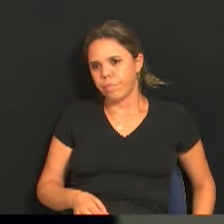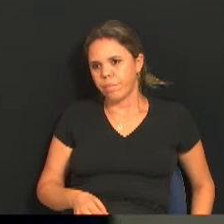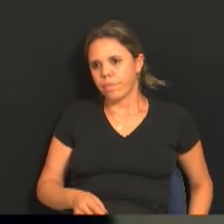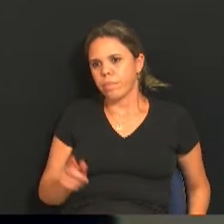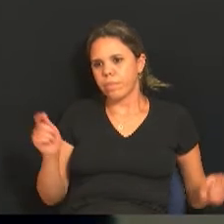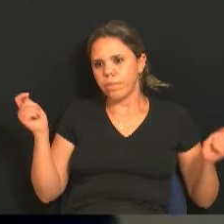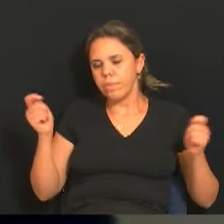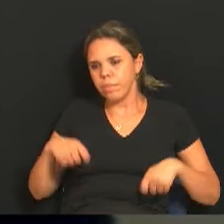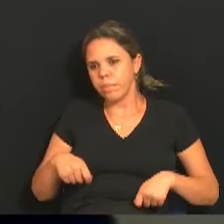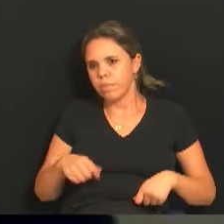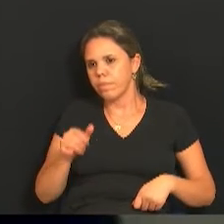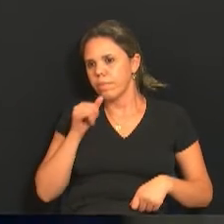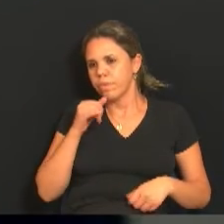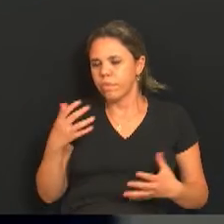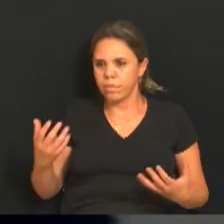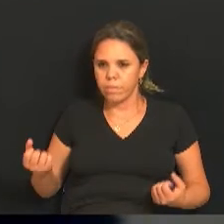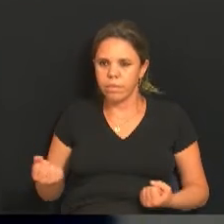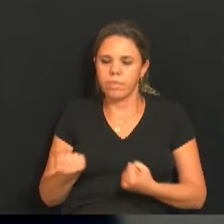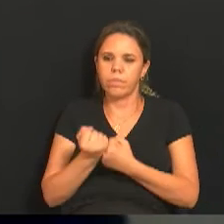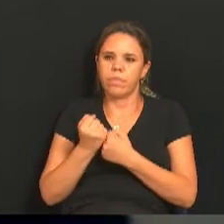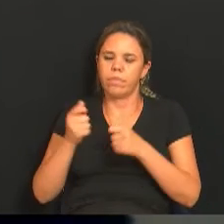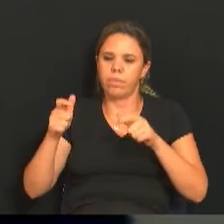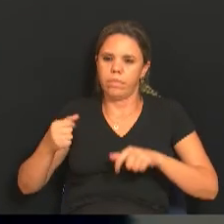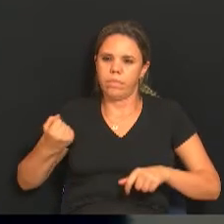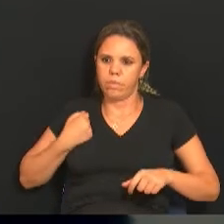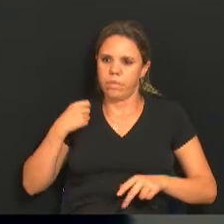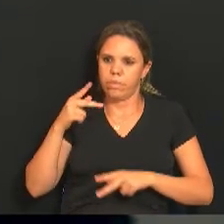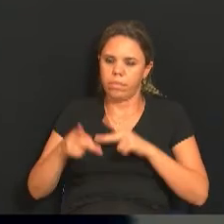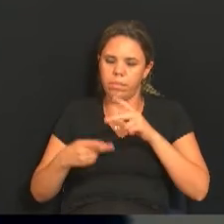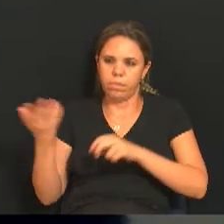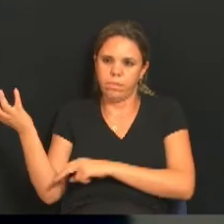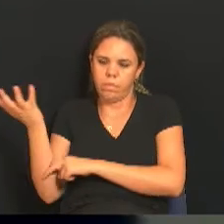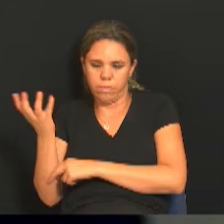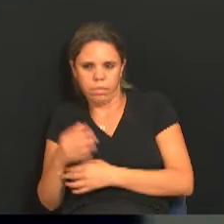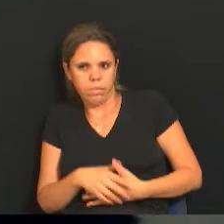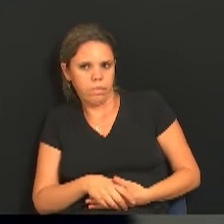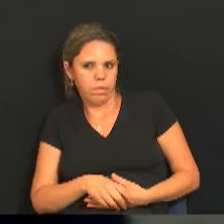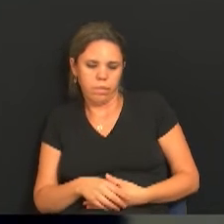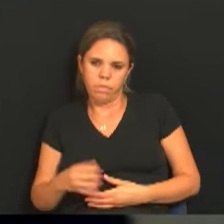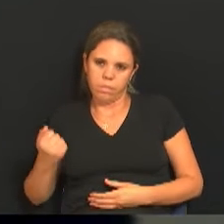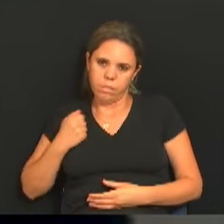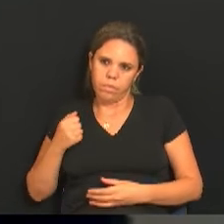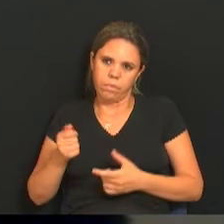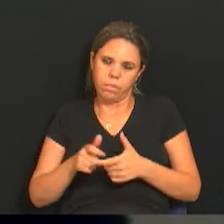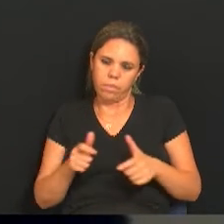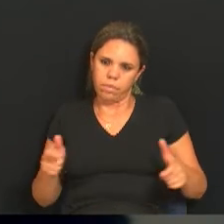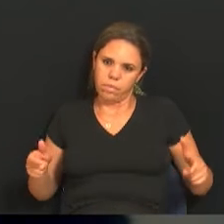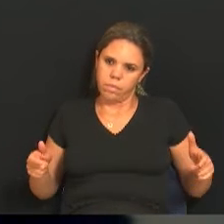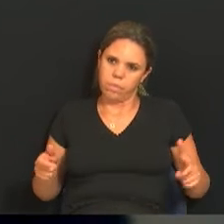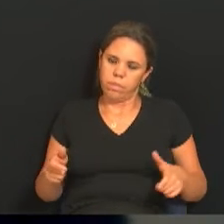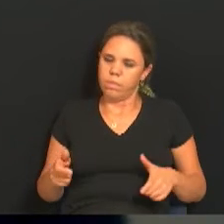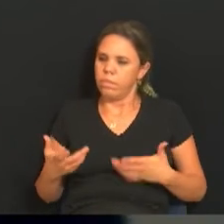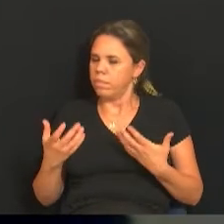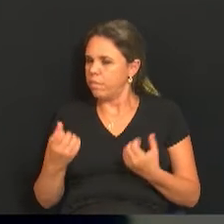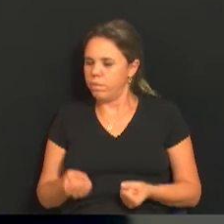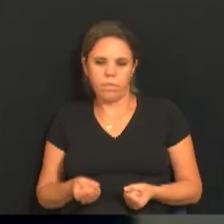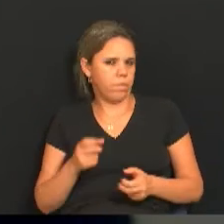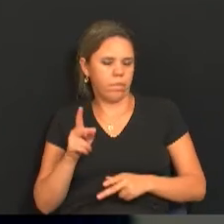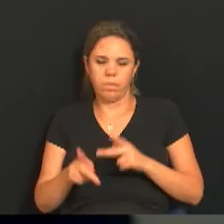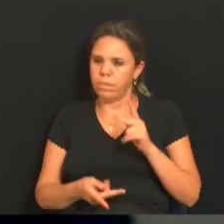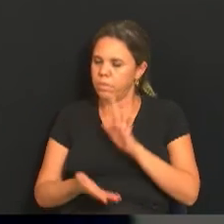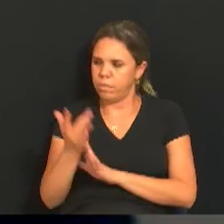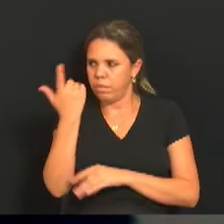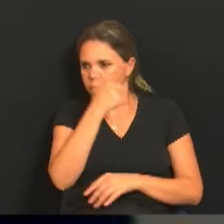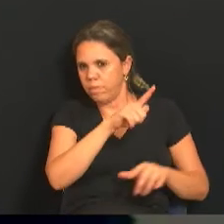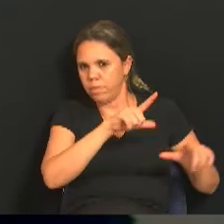capaz, assim, de acolher um determinado número de pessoas em situação de rua. Esse número aumentando e o centro não acolhendo, as pessoas vão para outras